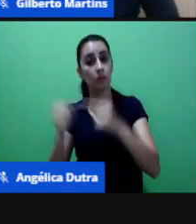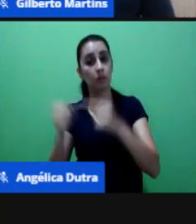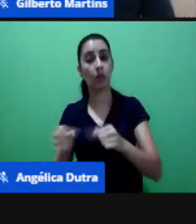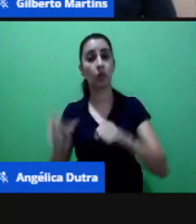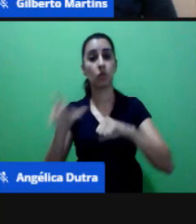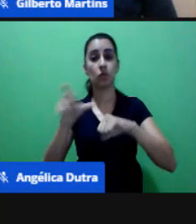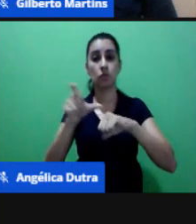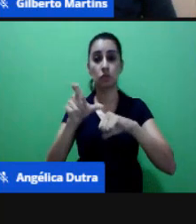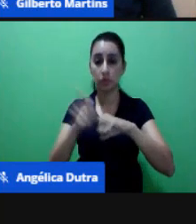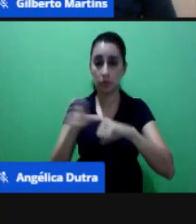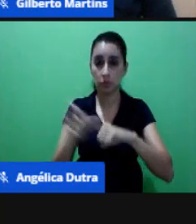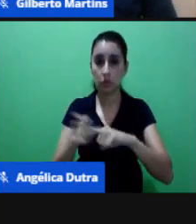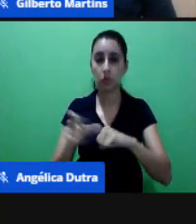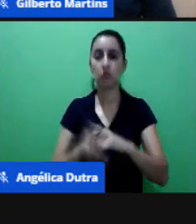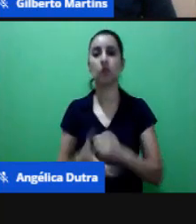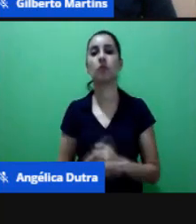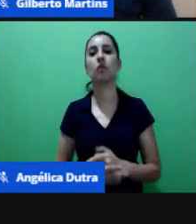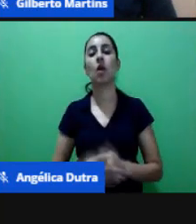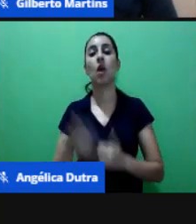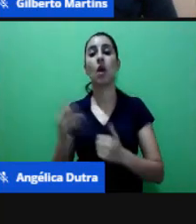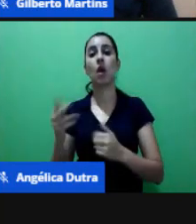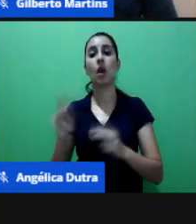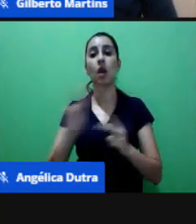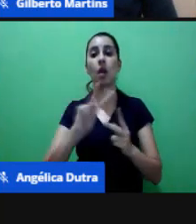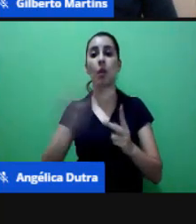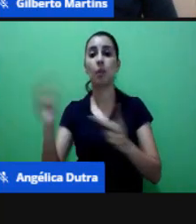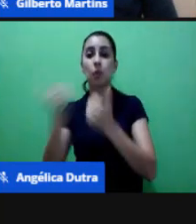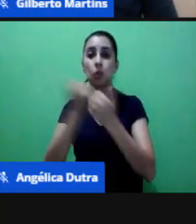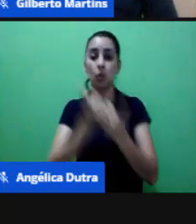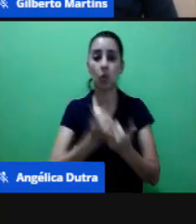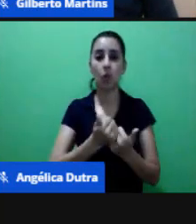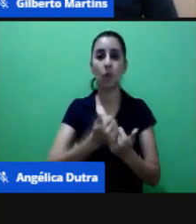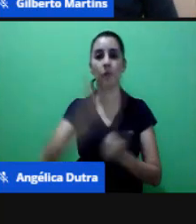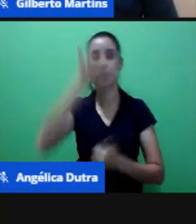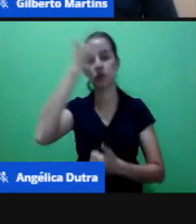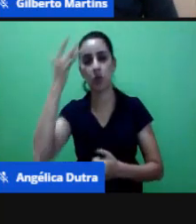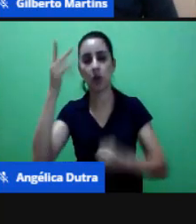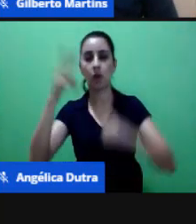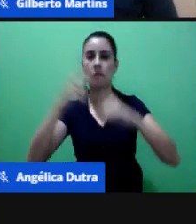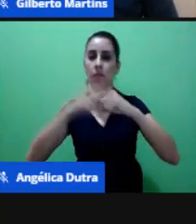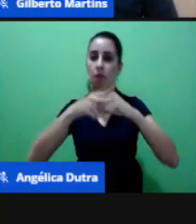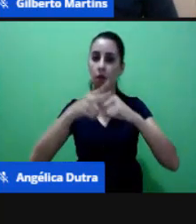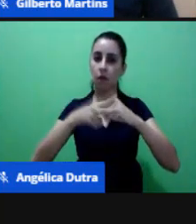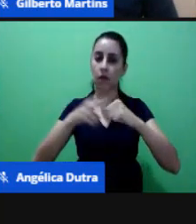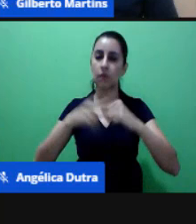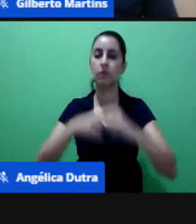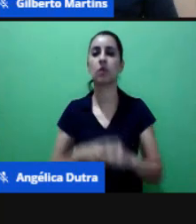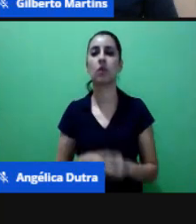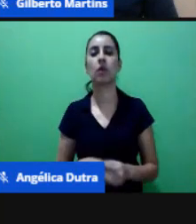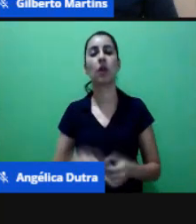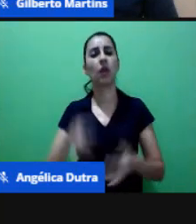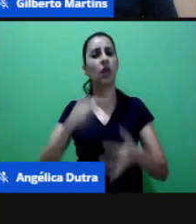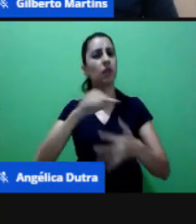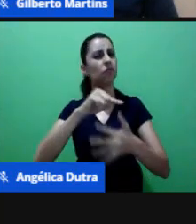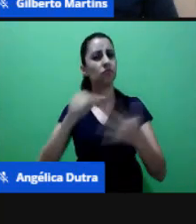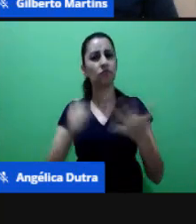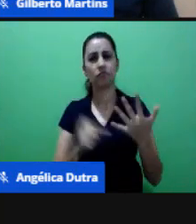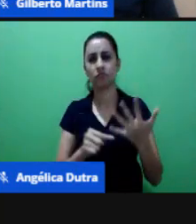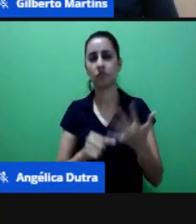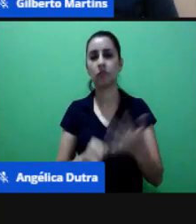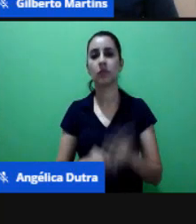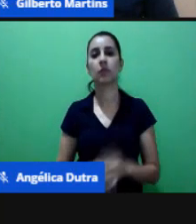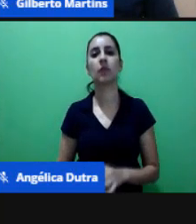pessoal, verbo, ler e compreender textos no campo da vida pública, na vida